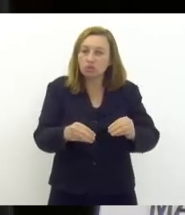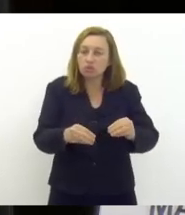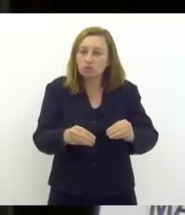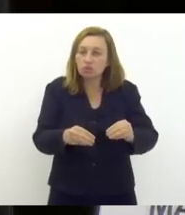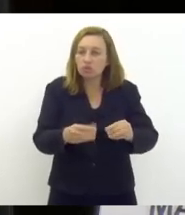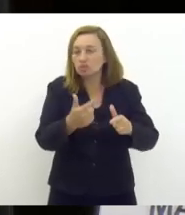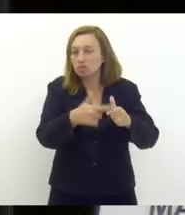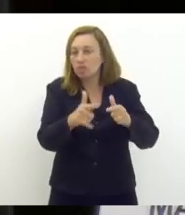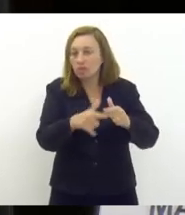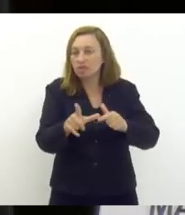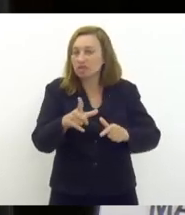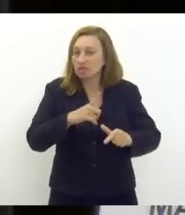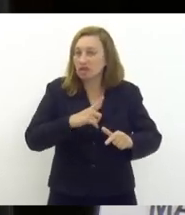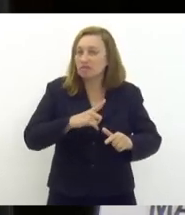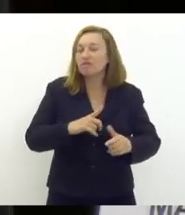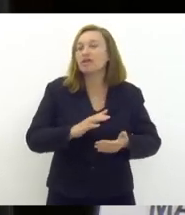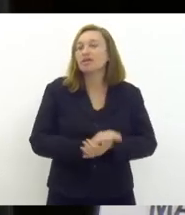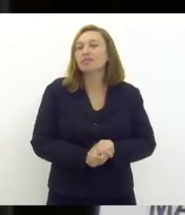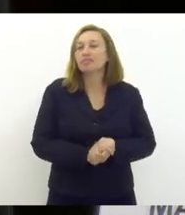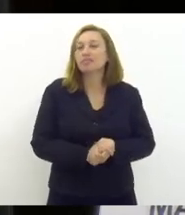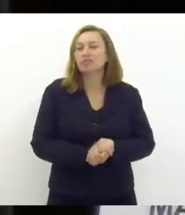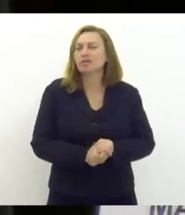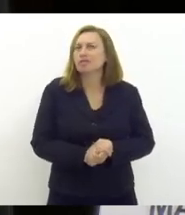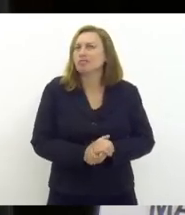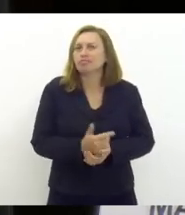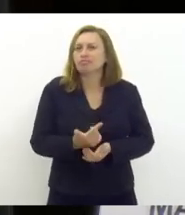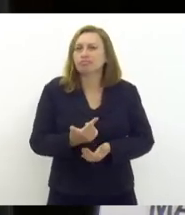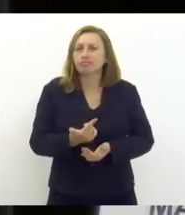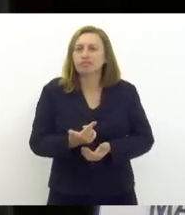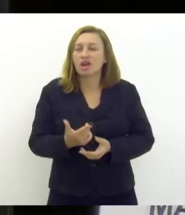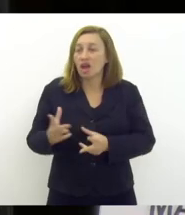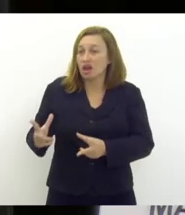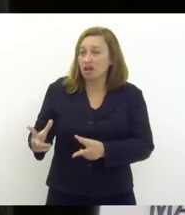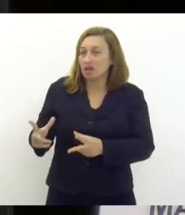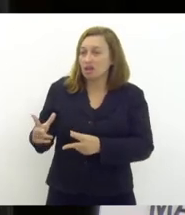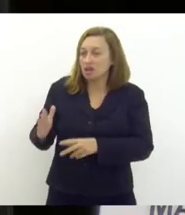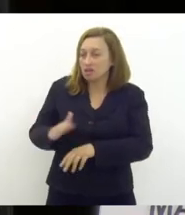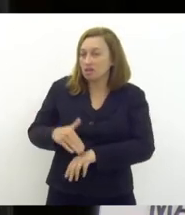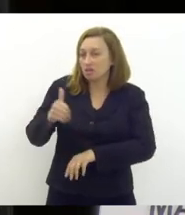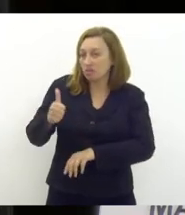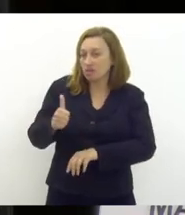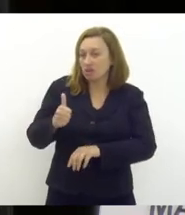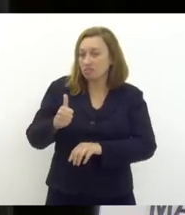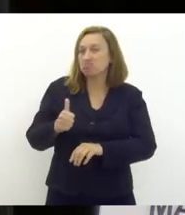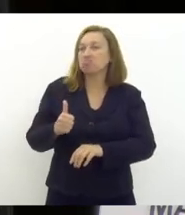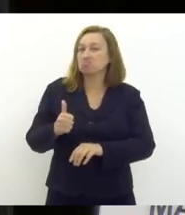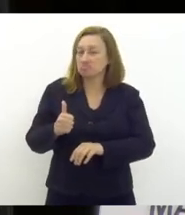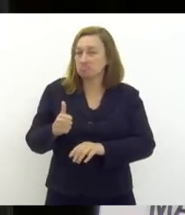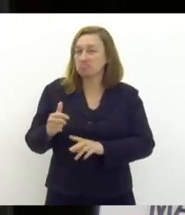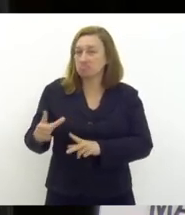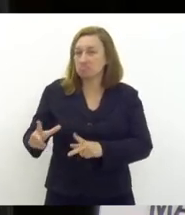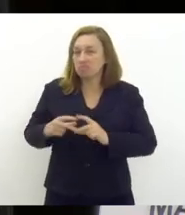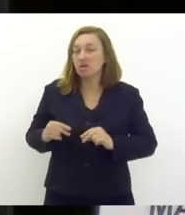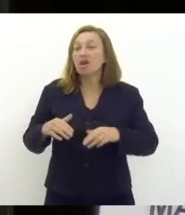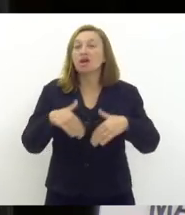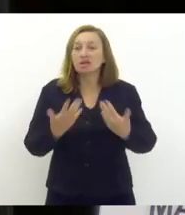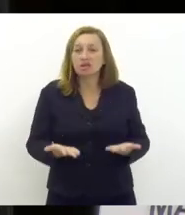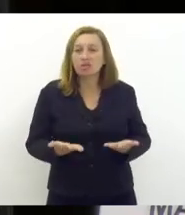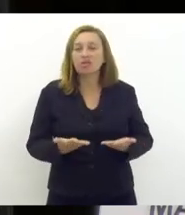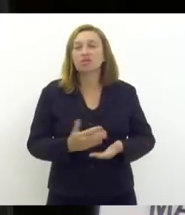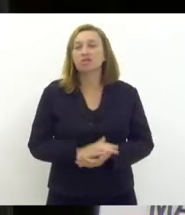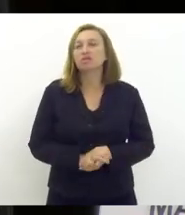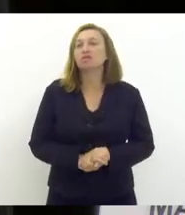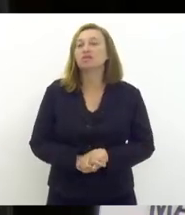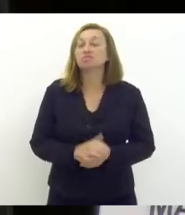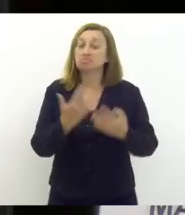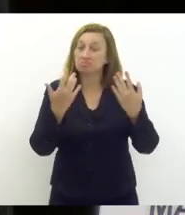enfrentou E aí é é inegável que essa homenagem é mais do que merecida então eu quero deixar D Márcia eh